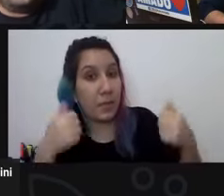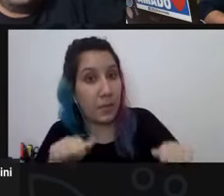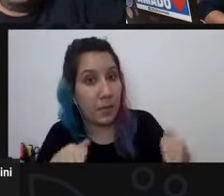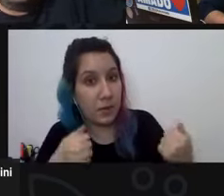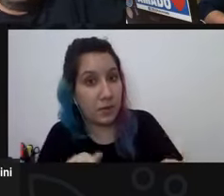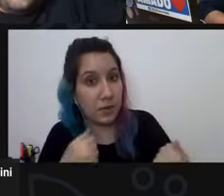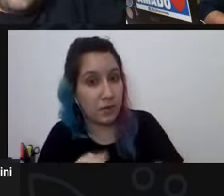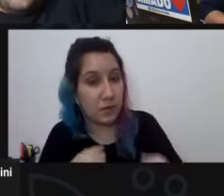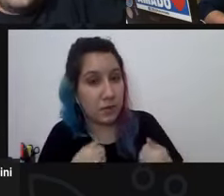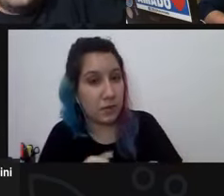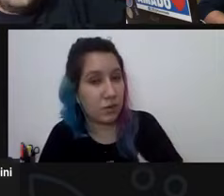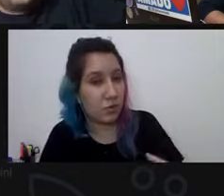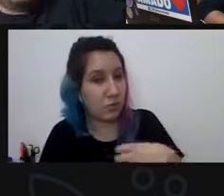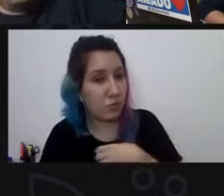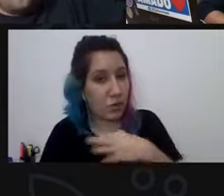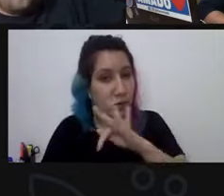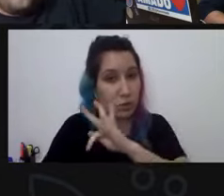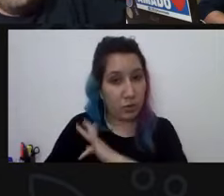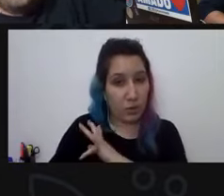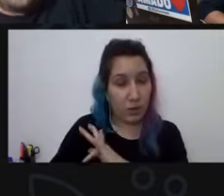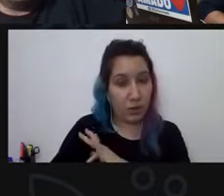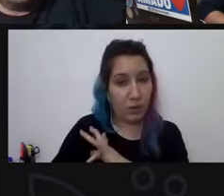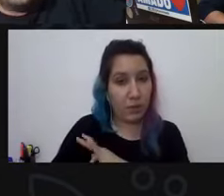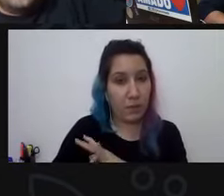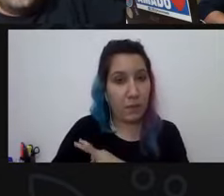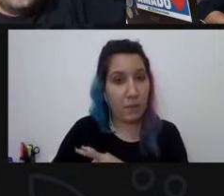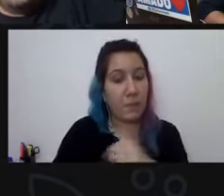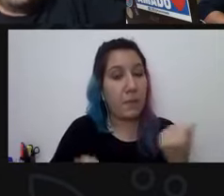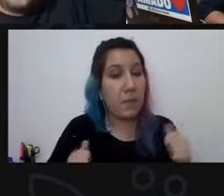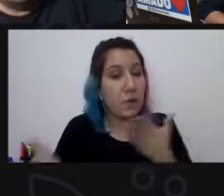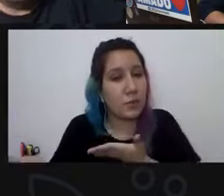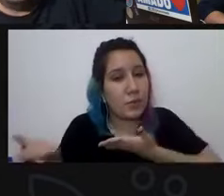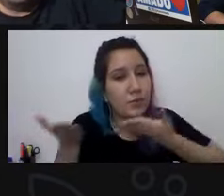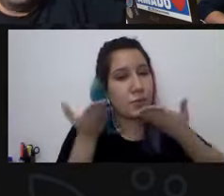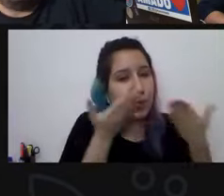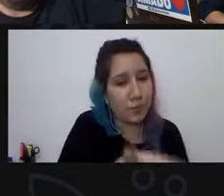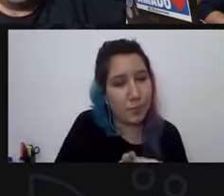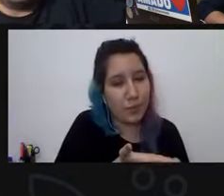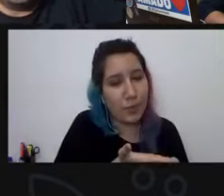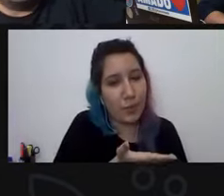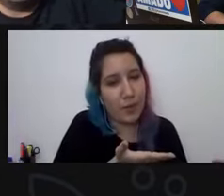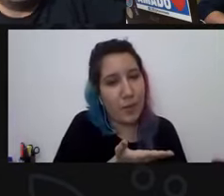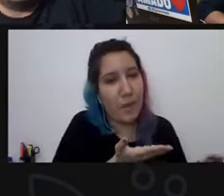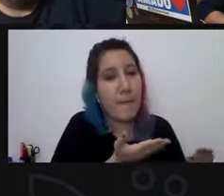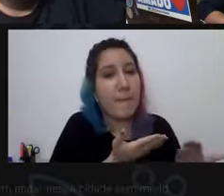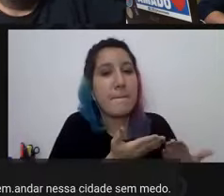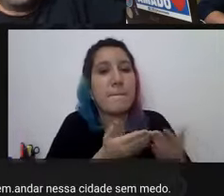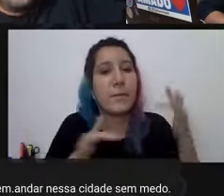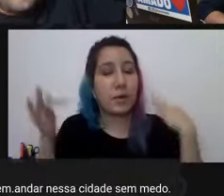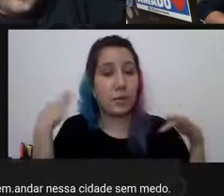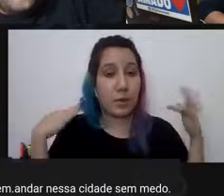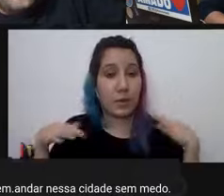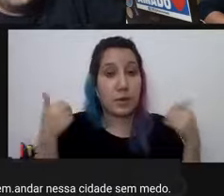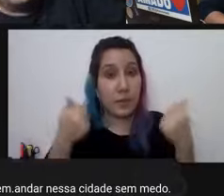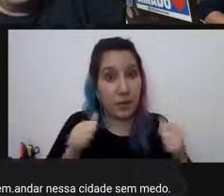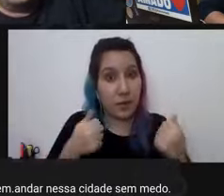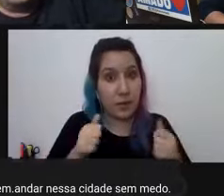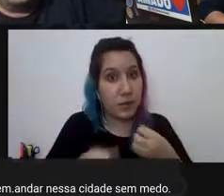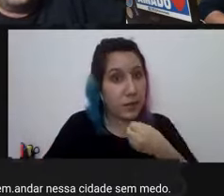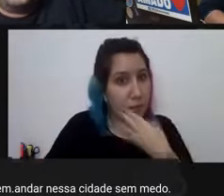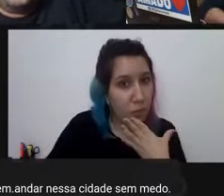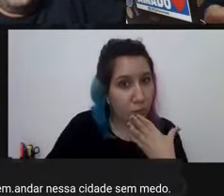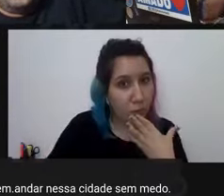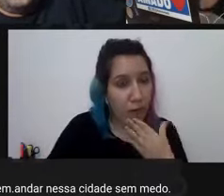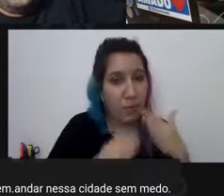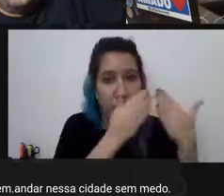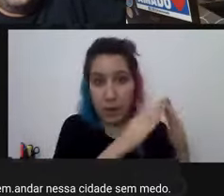forma técnica. Cidade boa para visitante tem que ser boa para morador. Muito obrigado. Bom